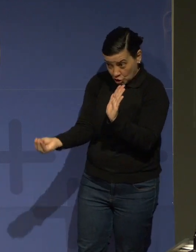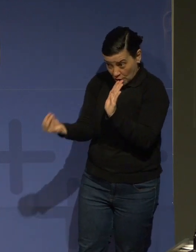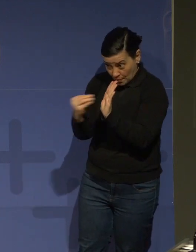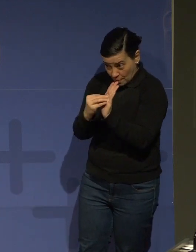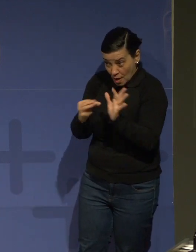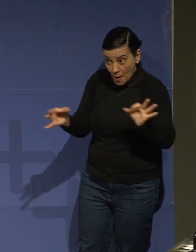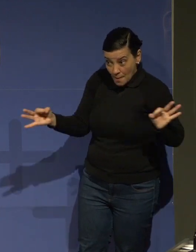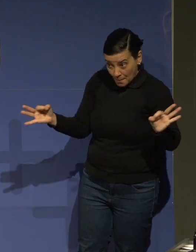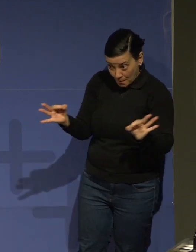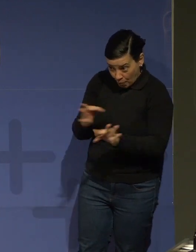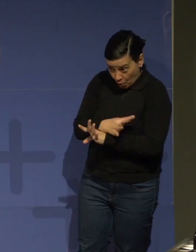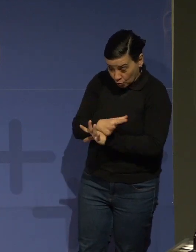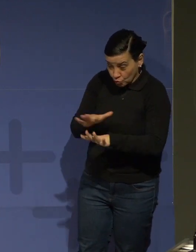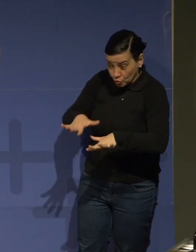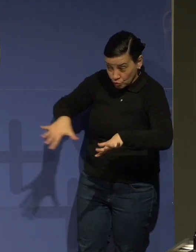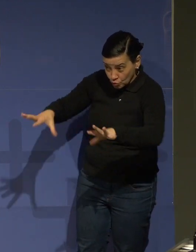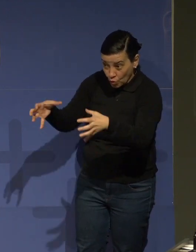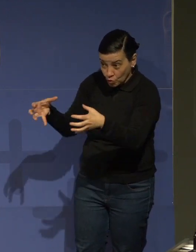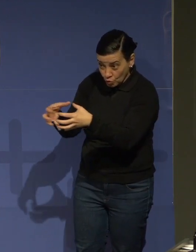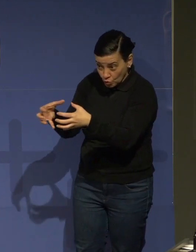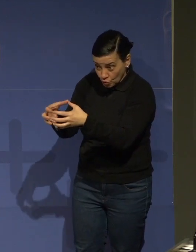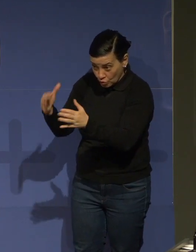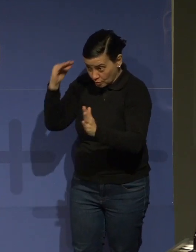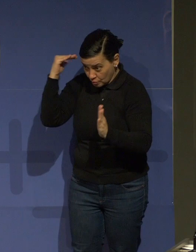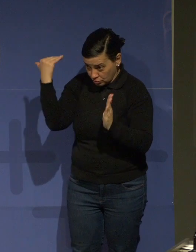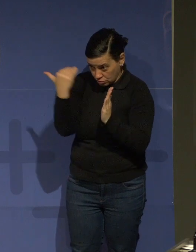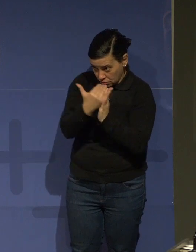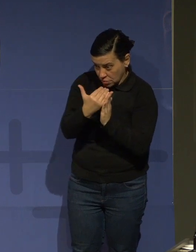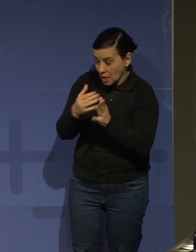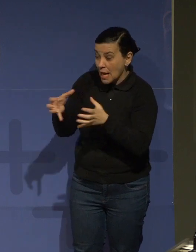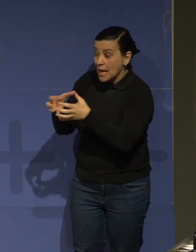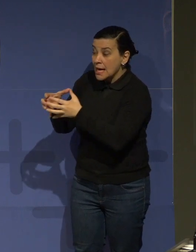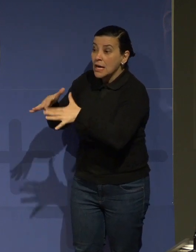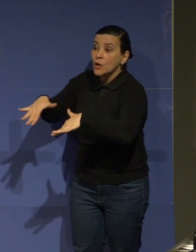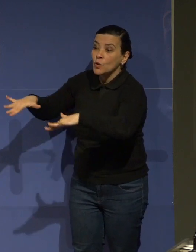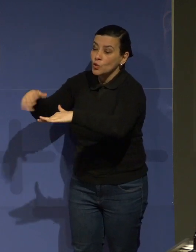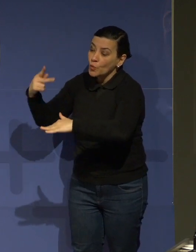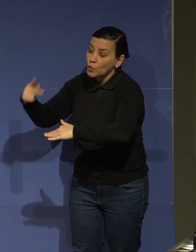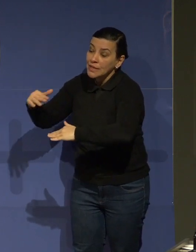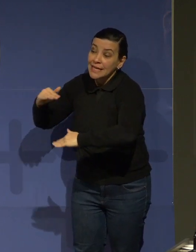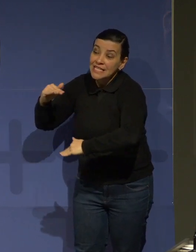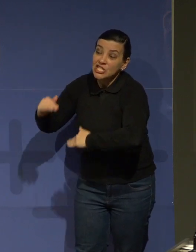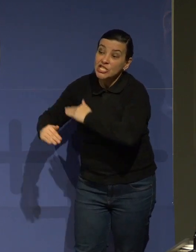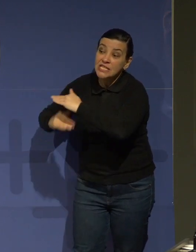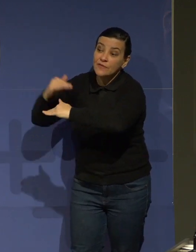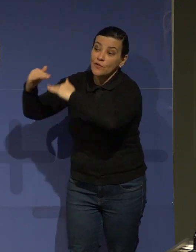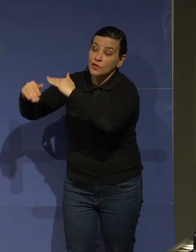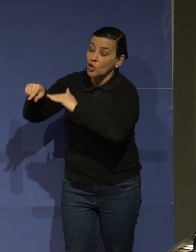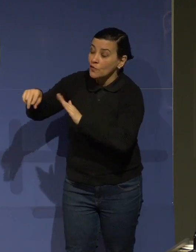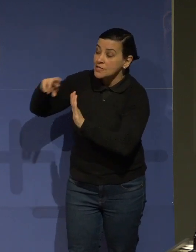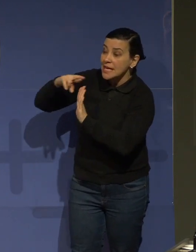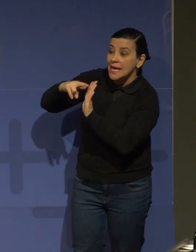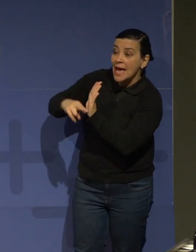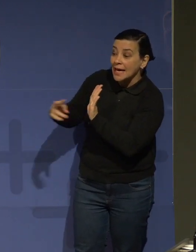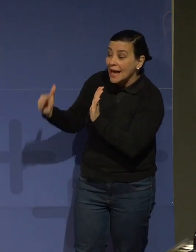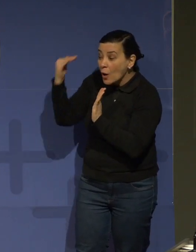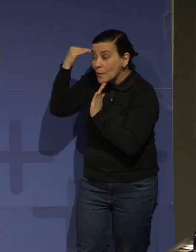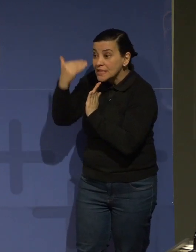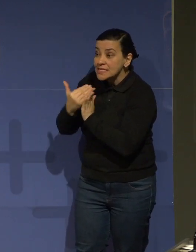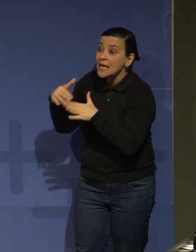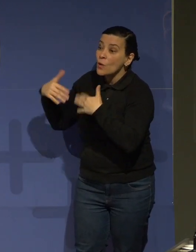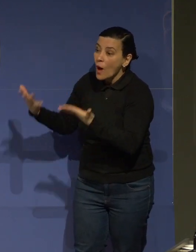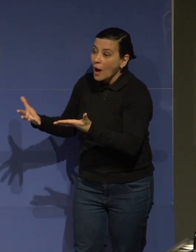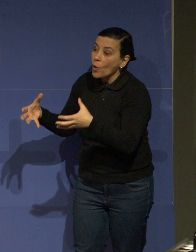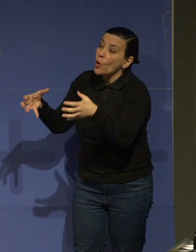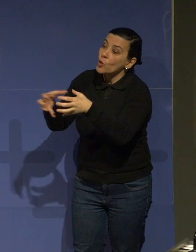uma pessoa que siga, por exemplo, o papel de desenvolvedor nesse time, quais dessas diretrizes essa pessoa deveria prestar atenção?